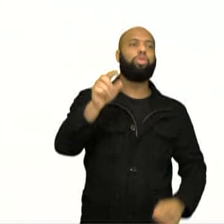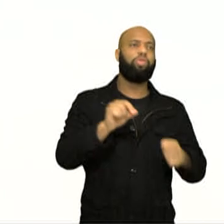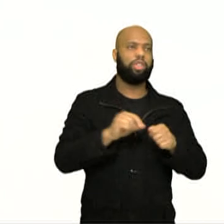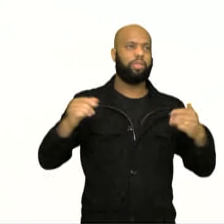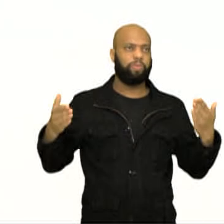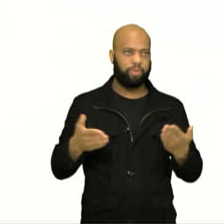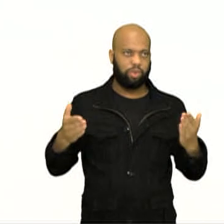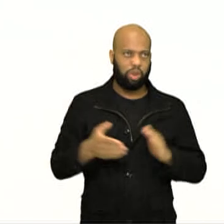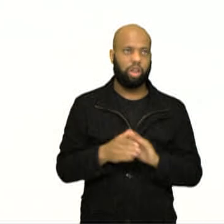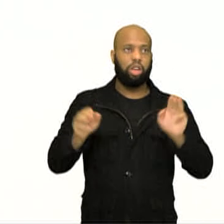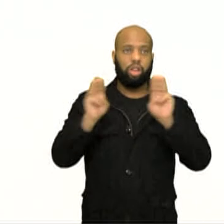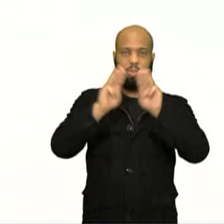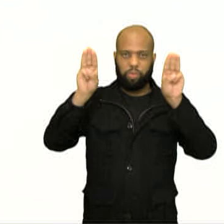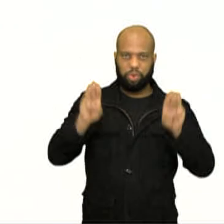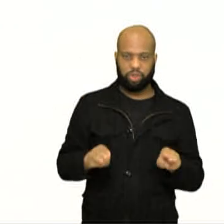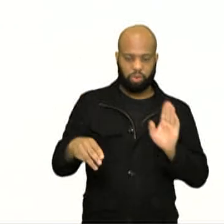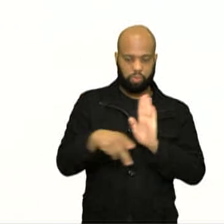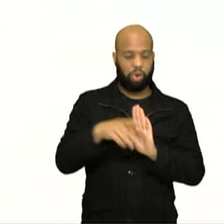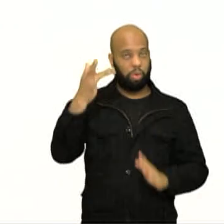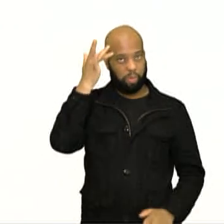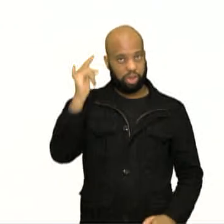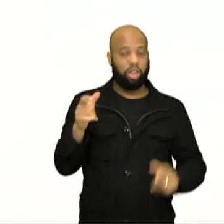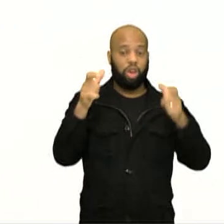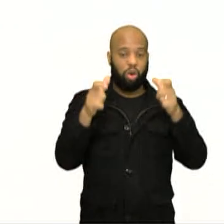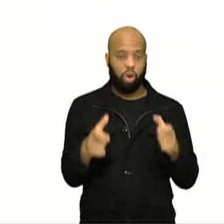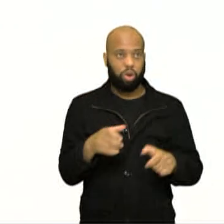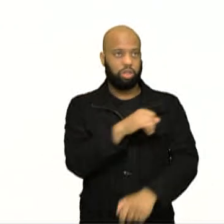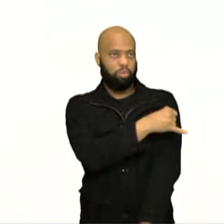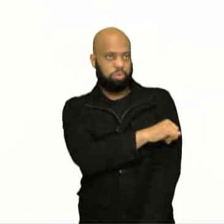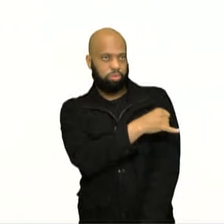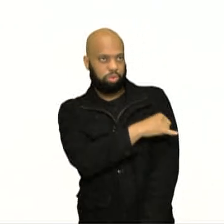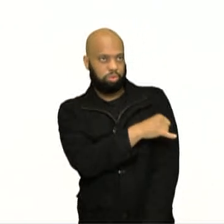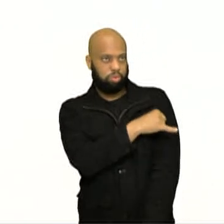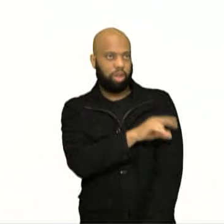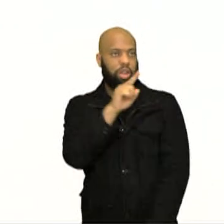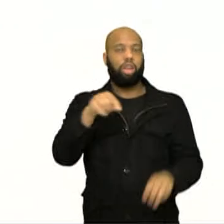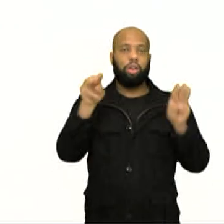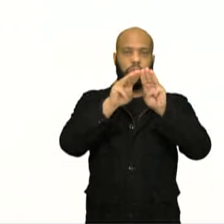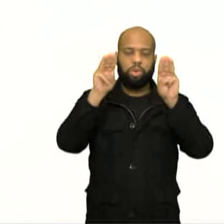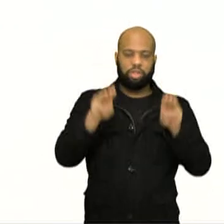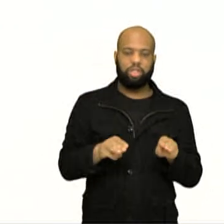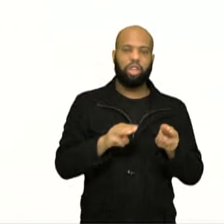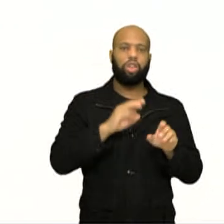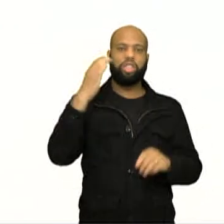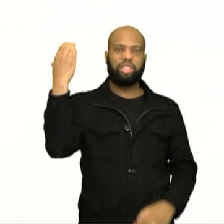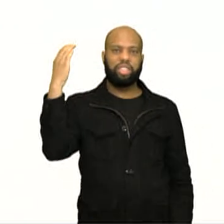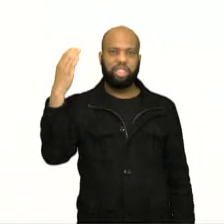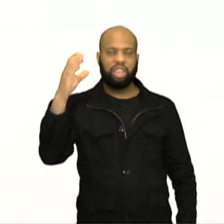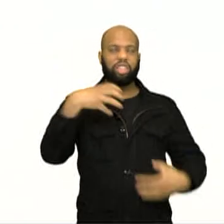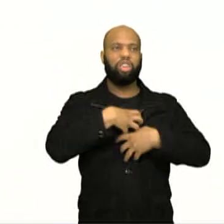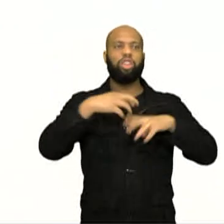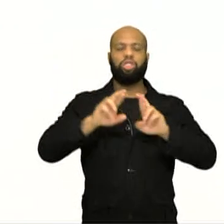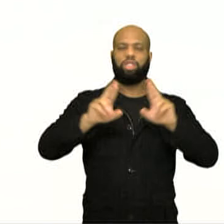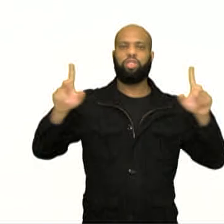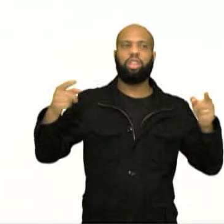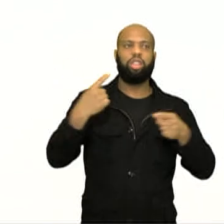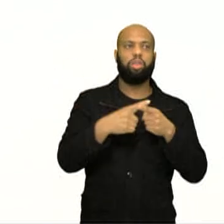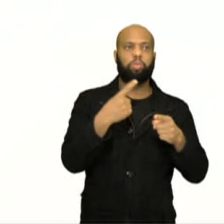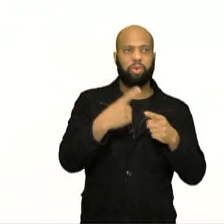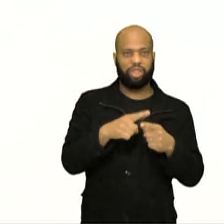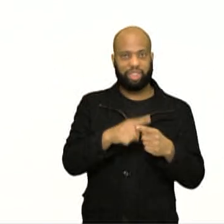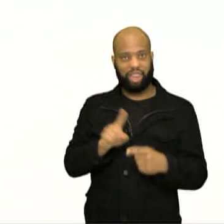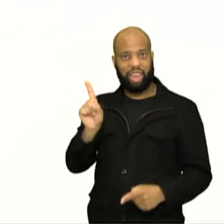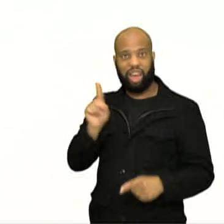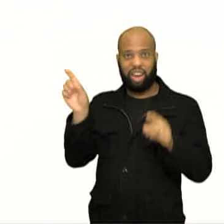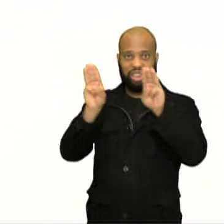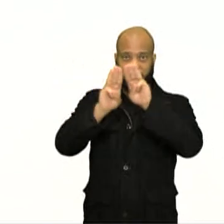construindo. O Museu do Amanhã, na cidade do Rio de Janeiro, é um museu de ciências diferente. Isto pois, ele